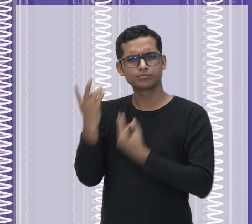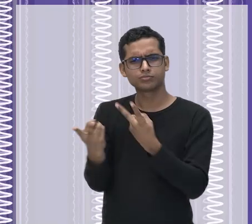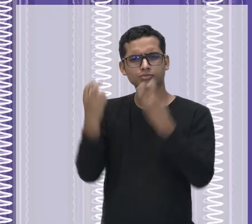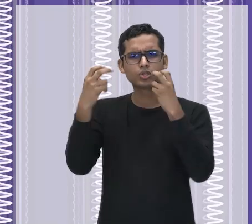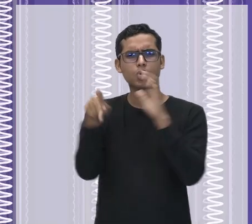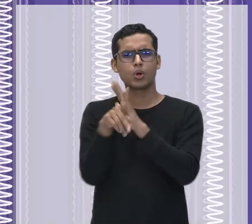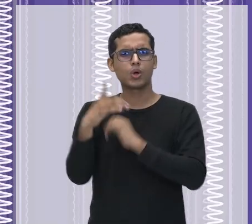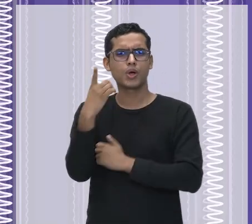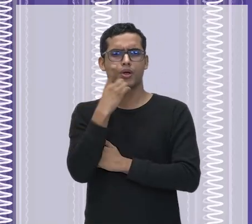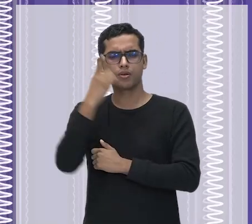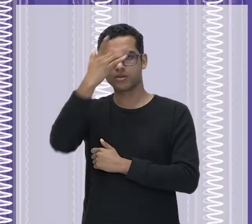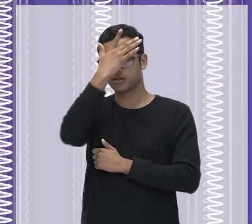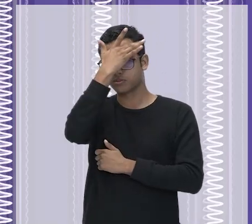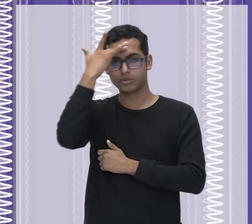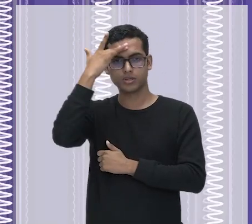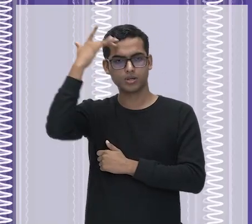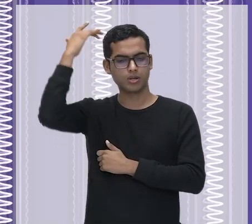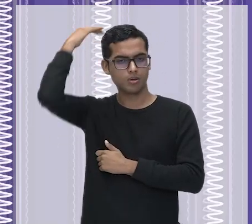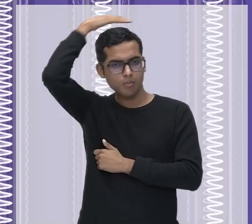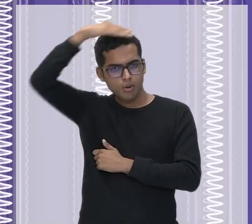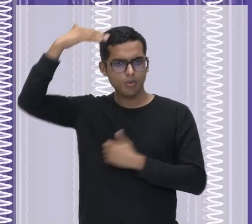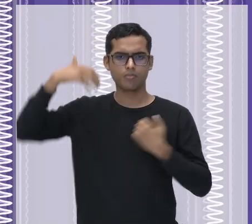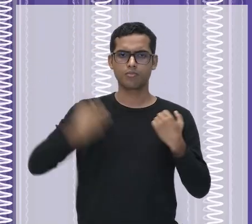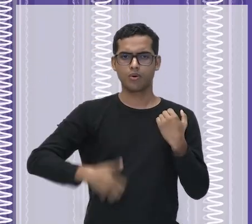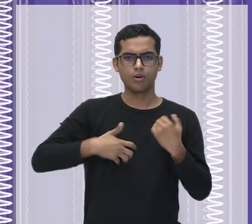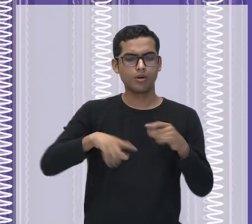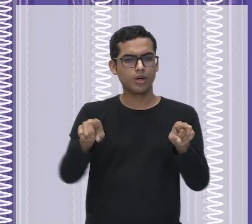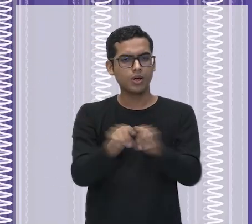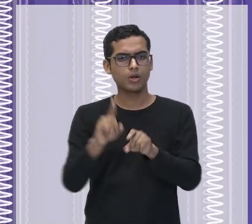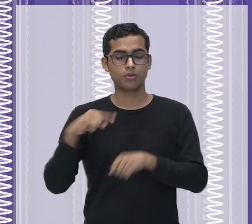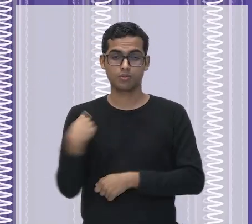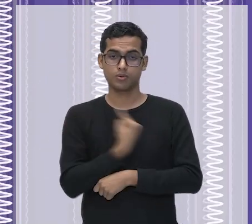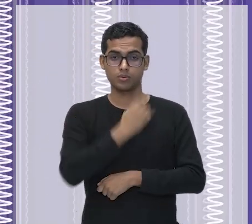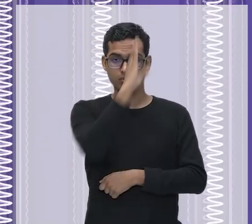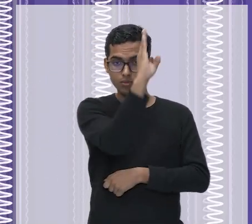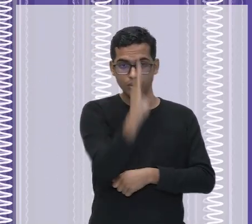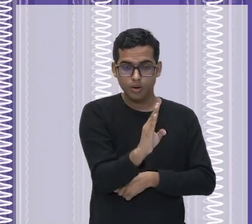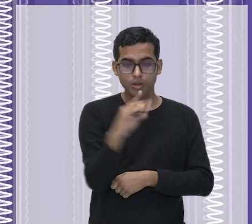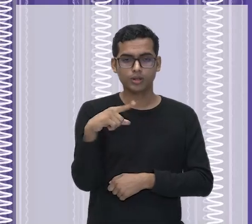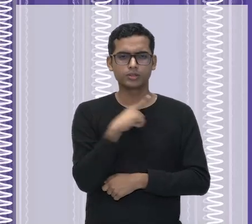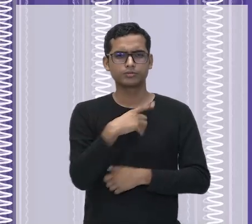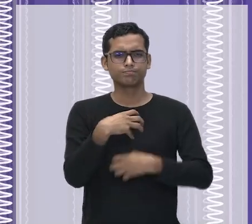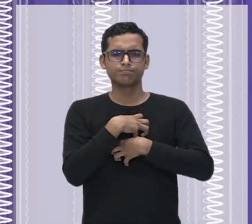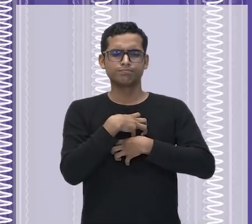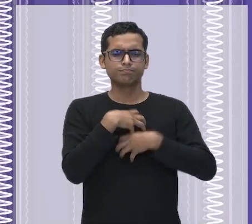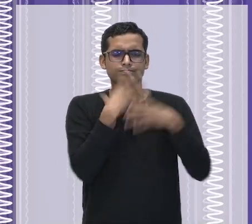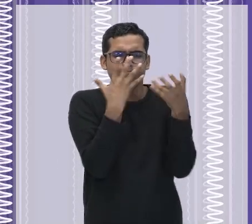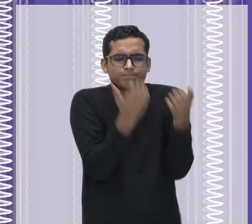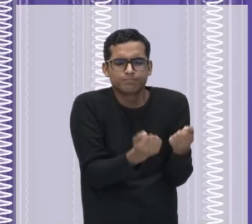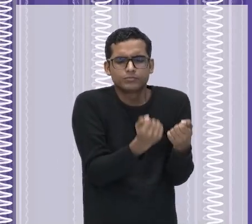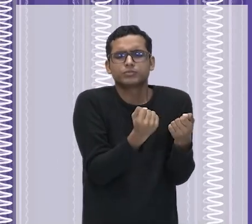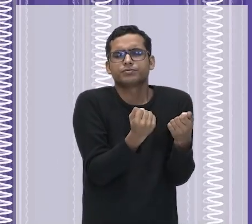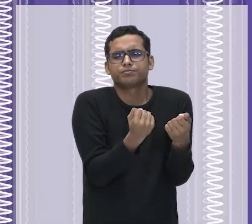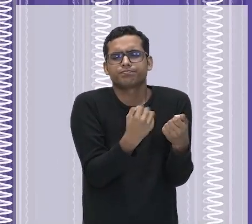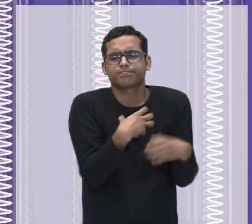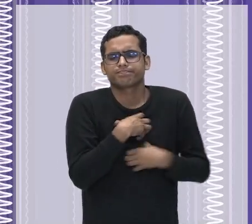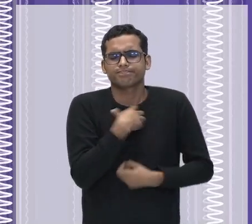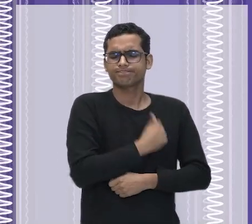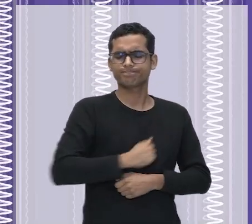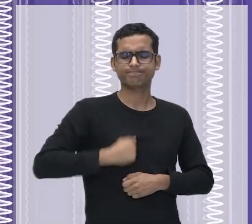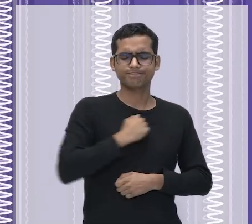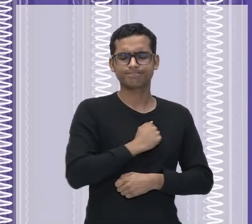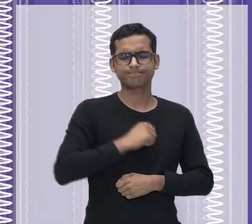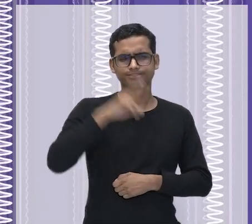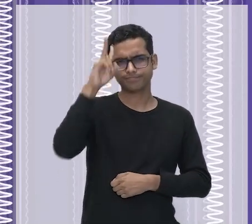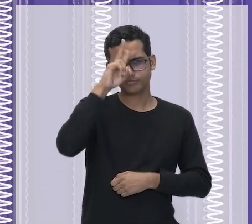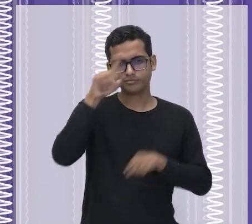finados, esse dia que para nós aqui no Brasil às vezes é tão pesado, às vezes é tão saudoso, para